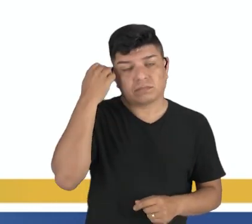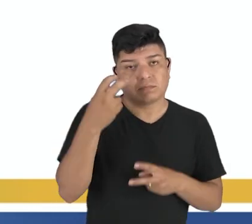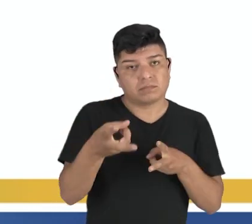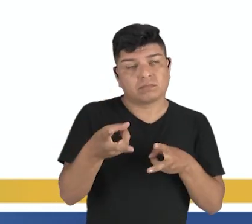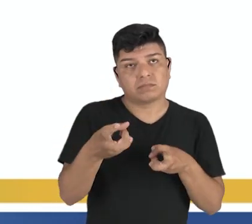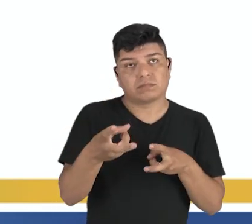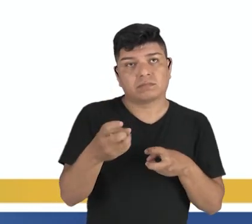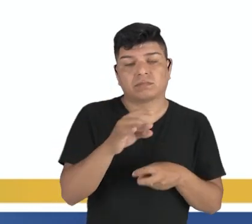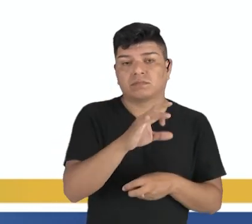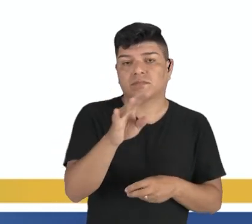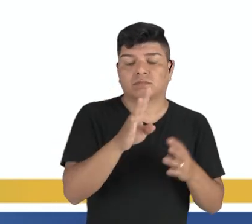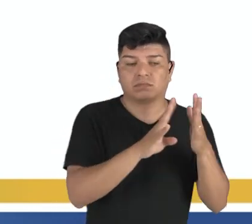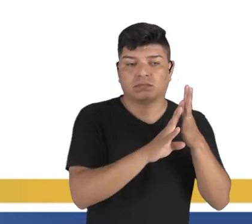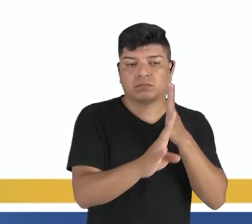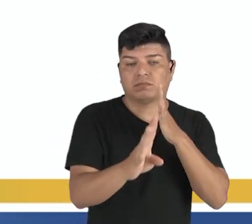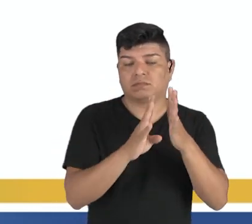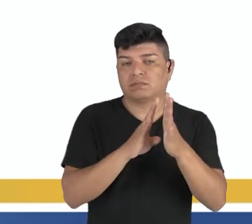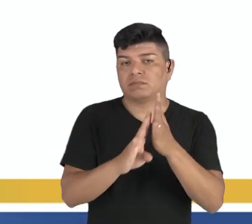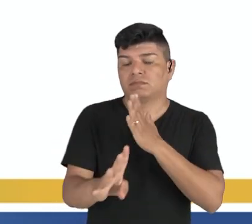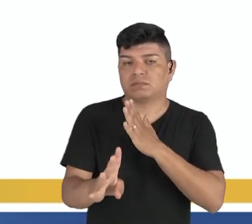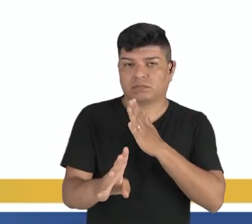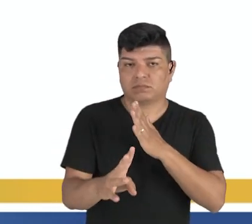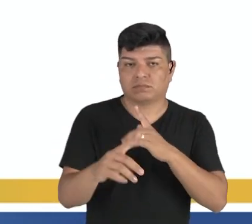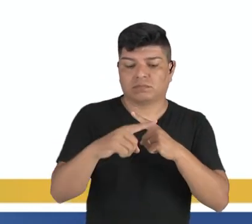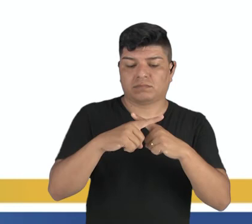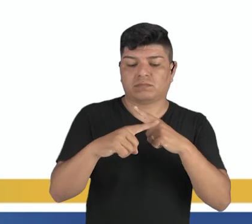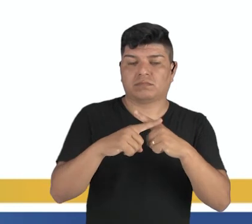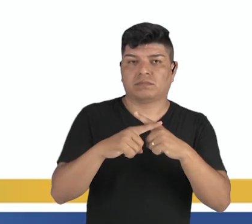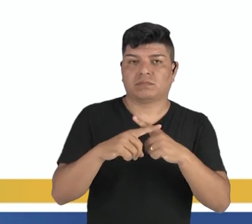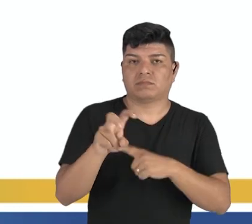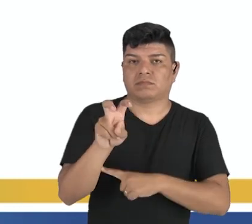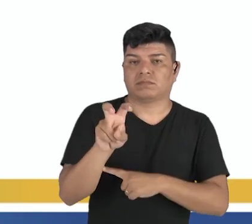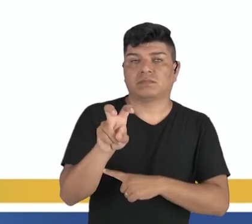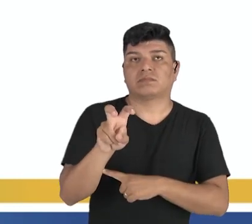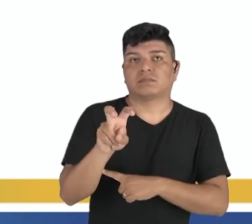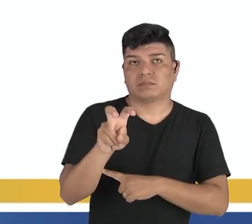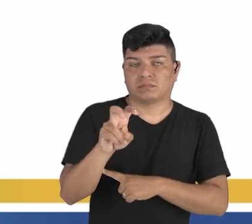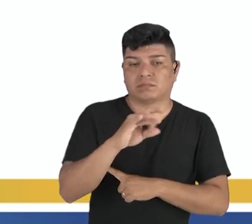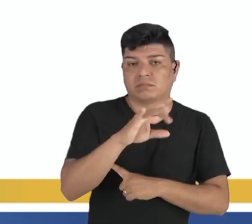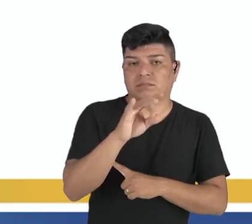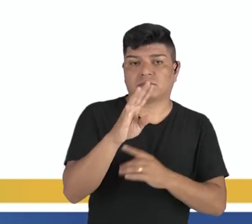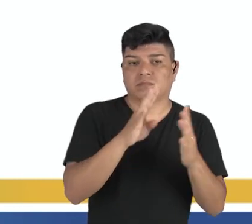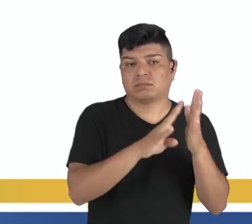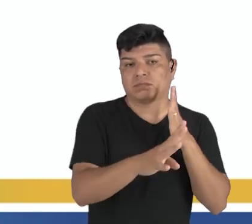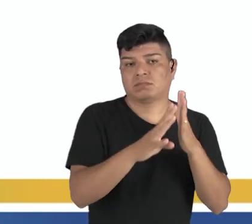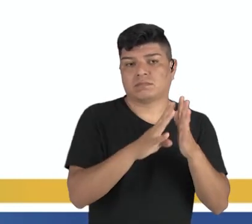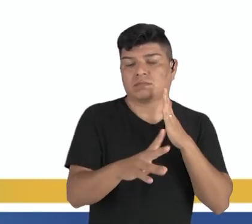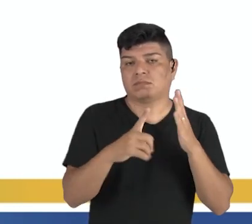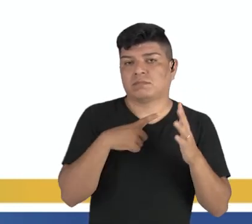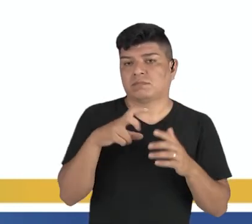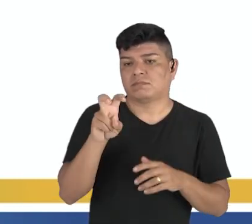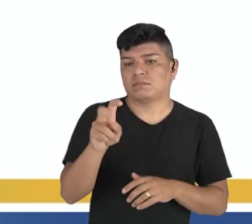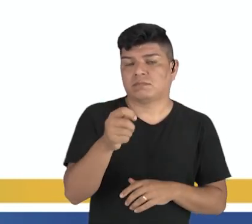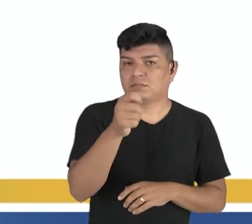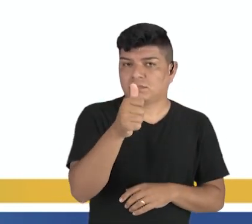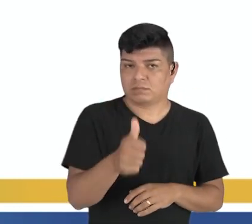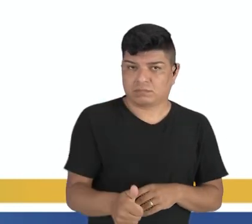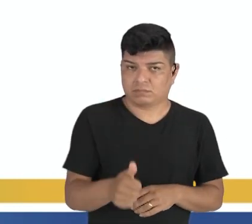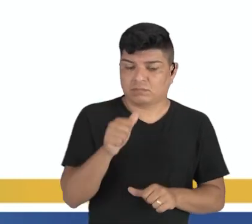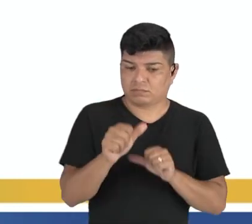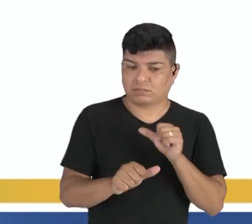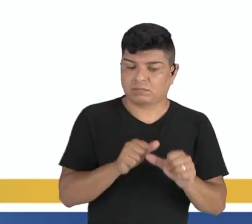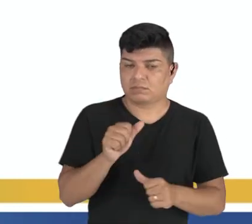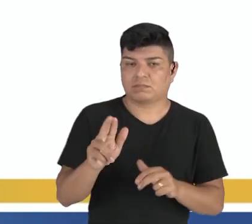de moedas em cada etapa é igual ao número de etapas multiplicado por 5, pois cada fileira tem 5 moedas e isso não